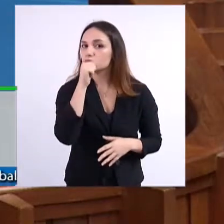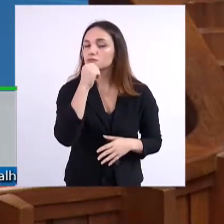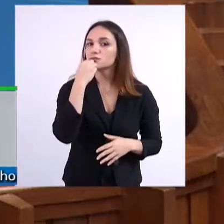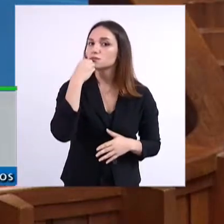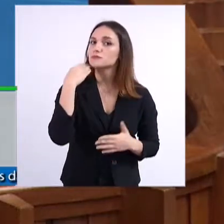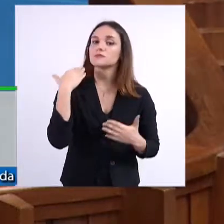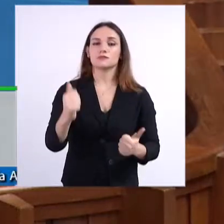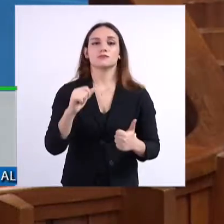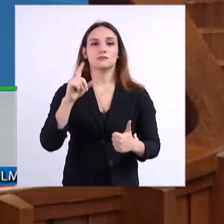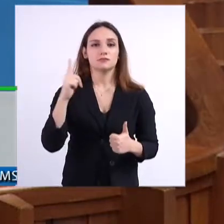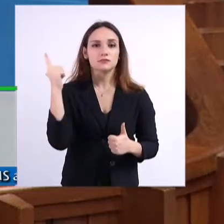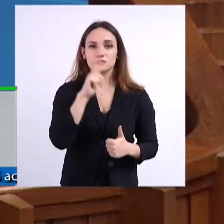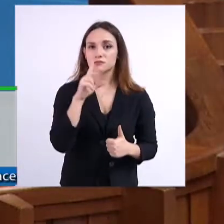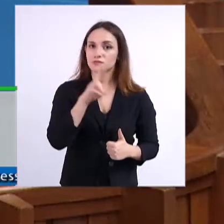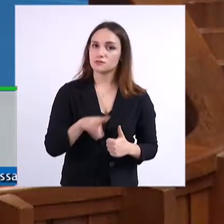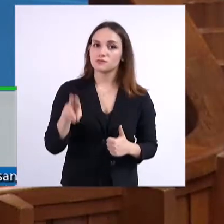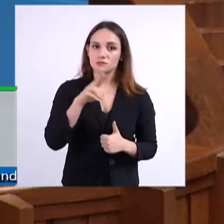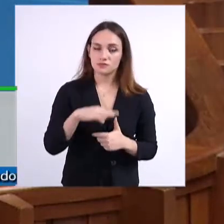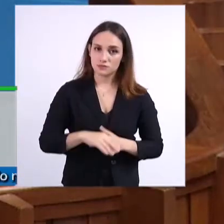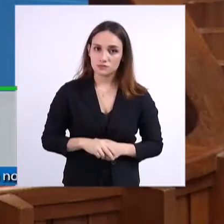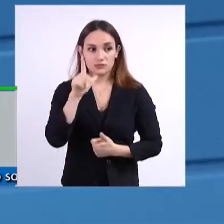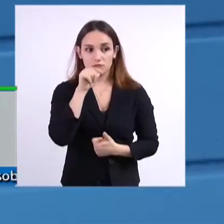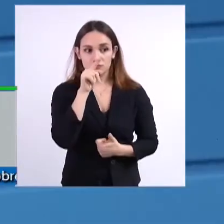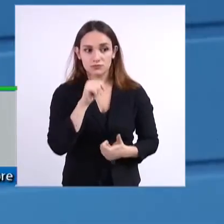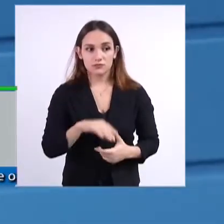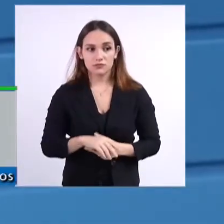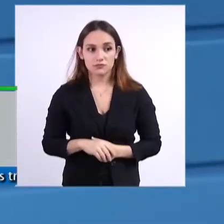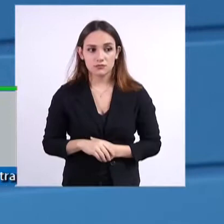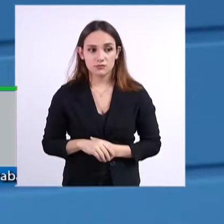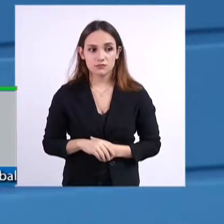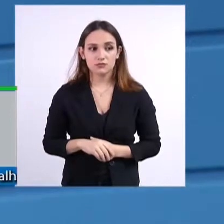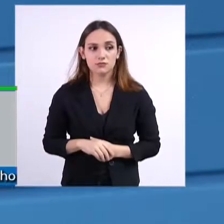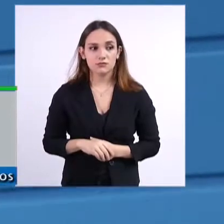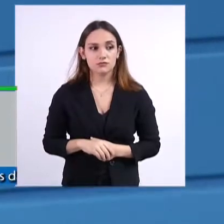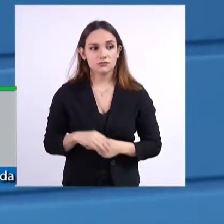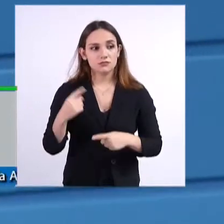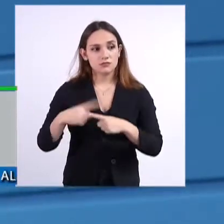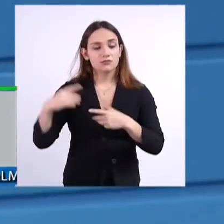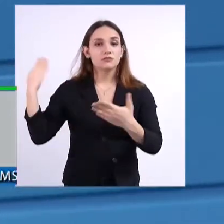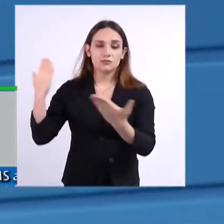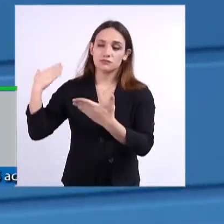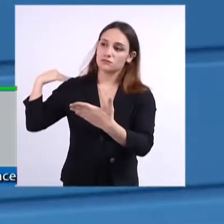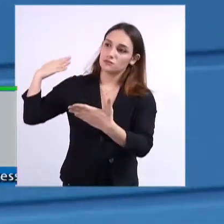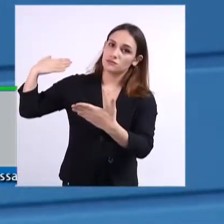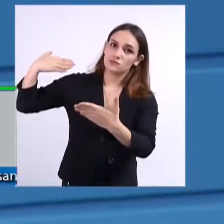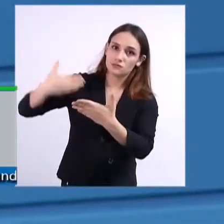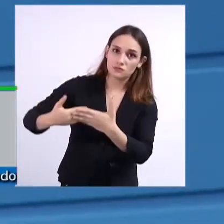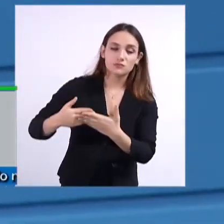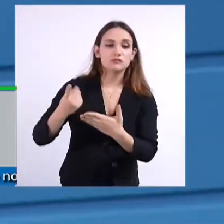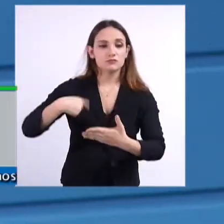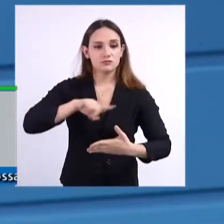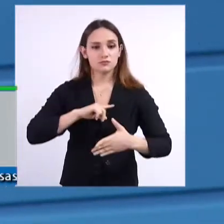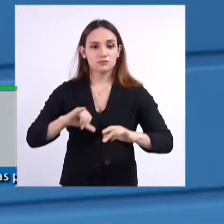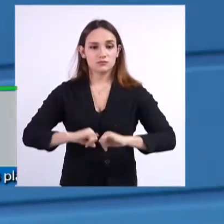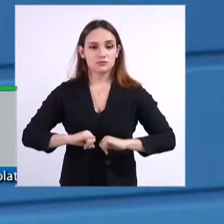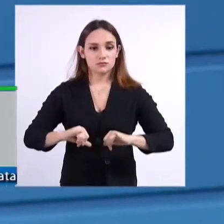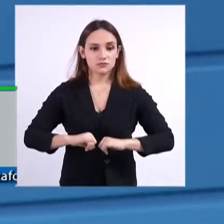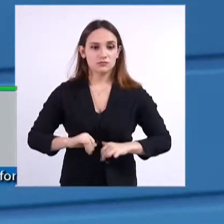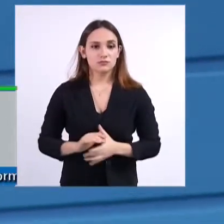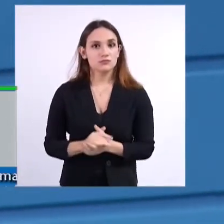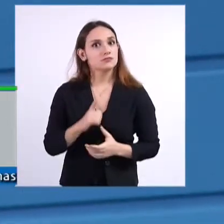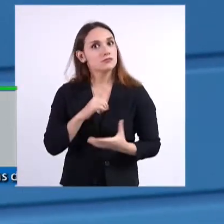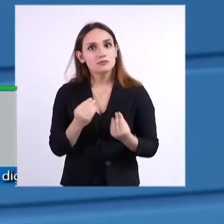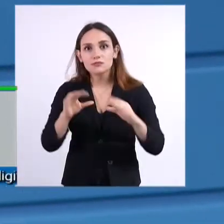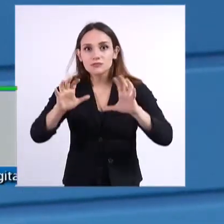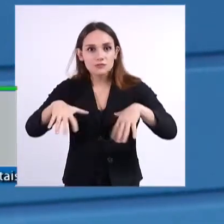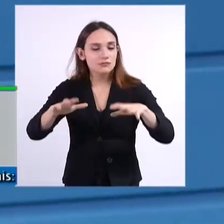tão precioso e vital que é a água. Apesar de nos últimos dias nós estarmos até sofrendo com a